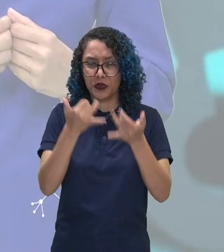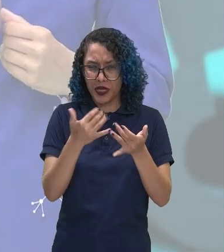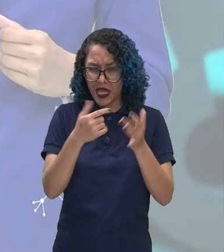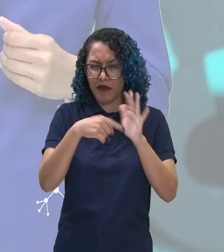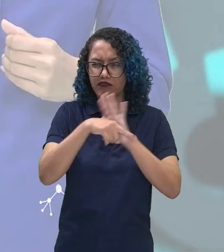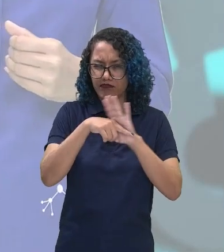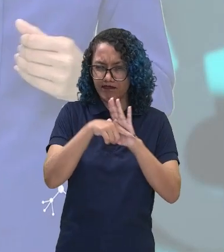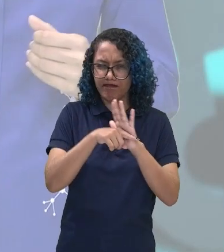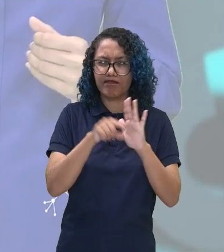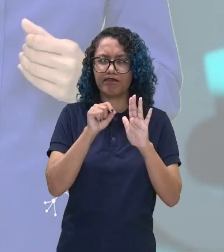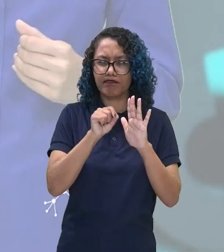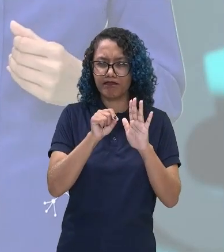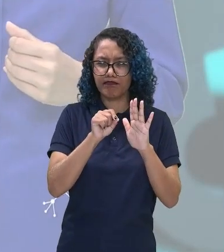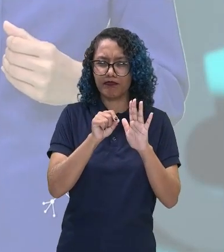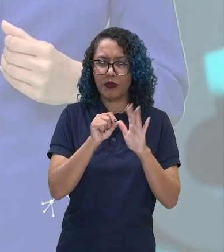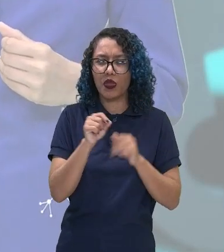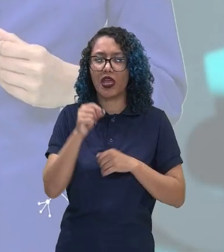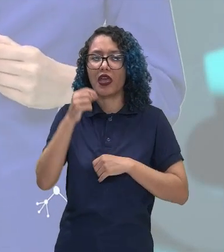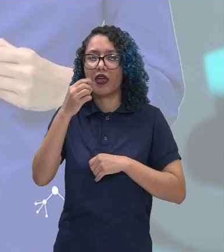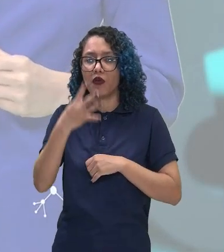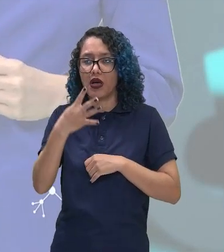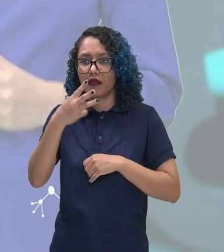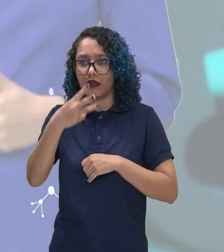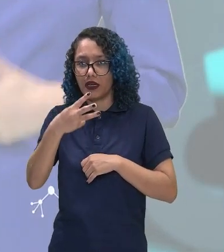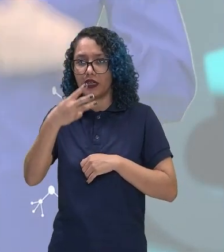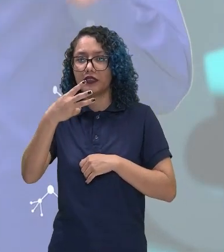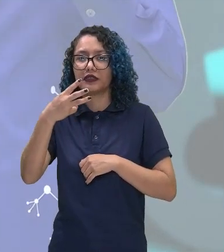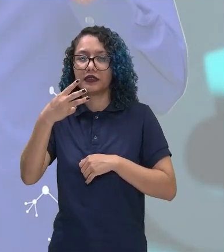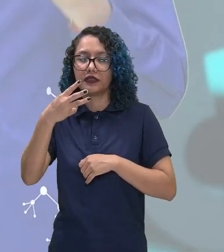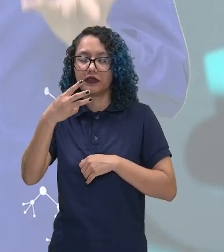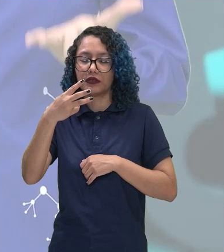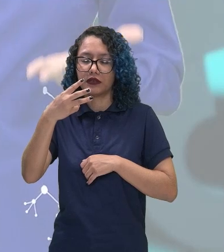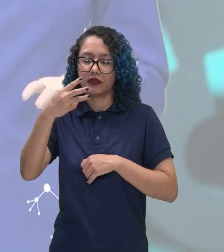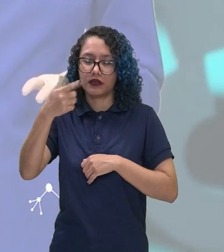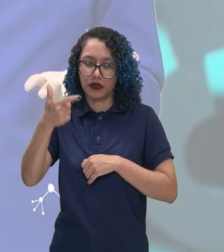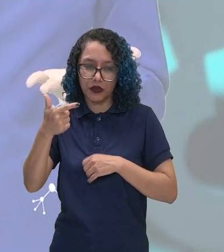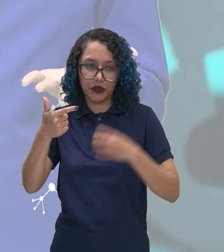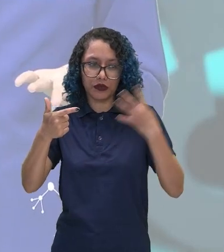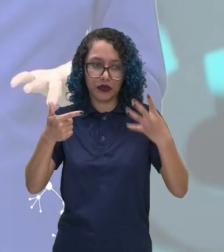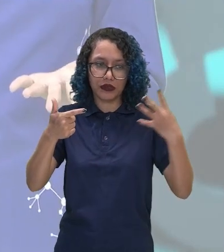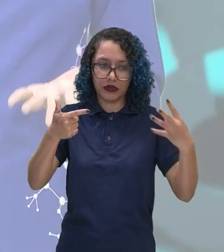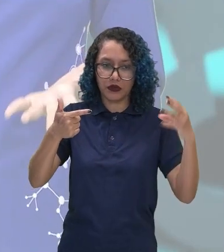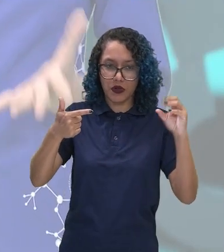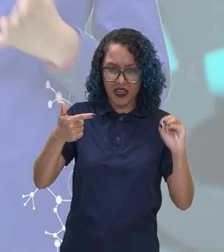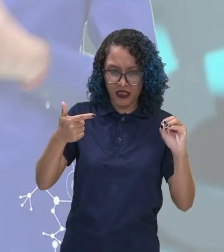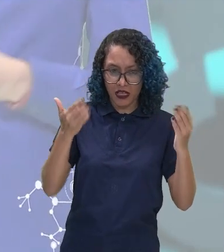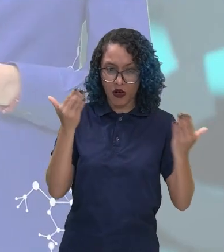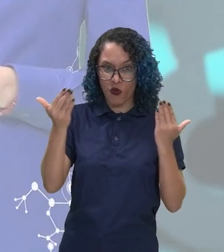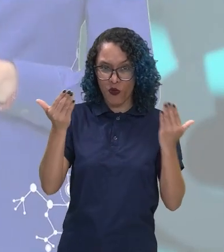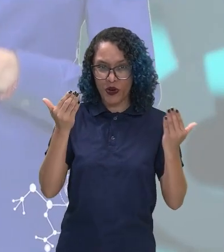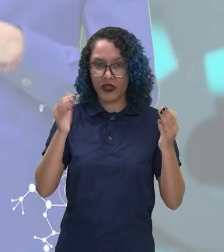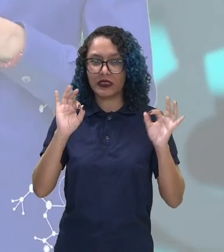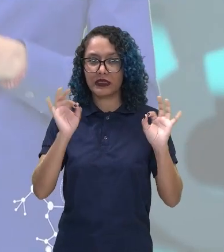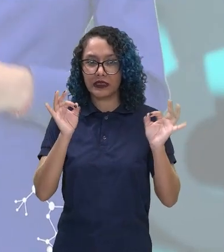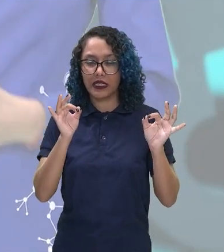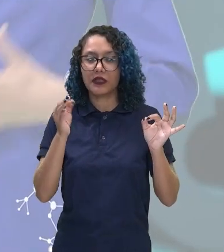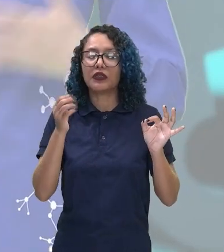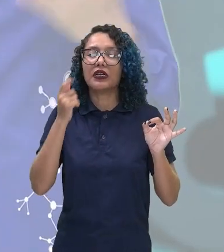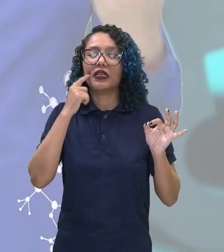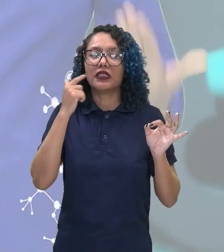pesquisa, certo? Comparando a frequência 440 Hz e 432 Hz. E essa frequência